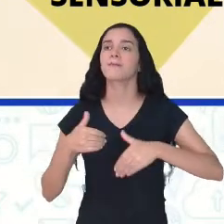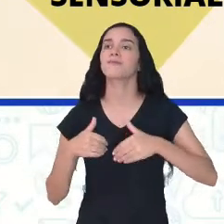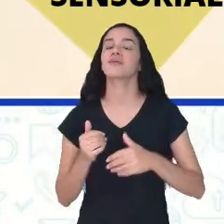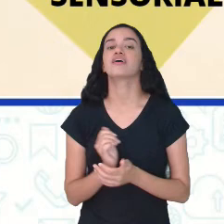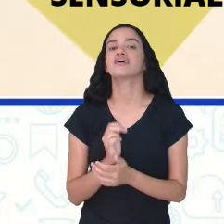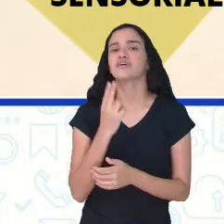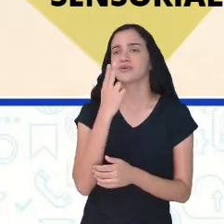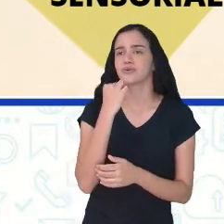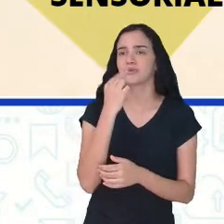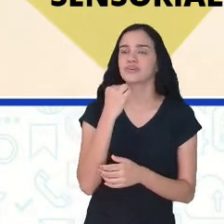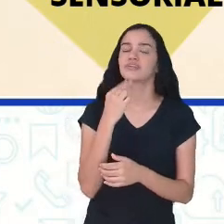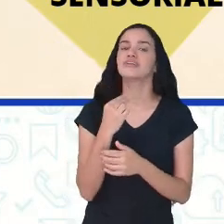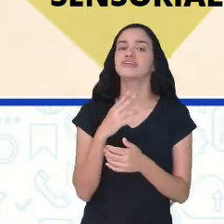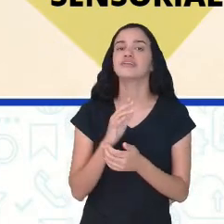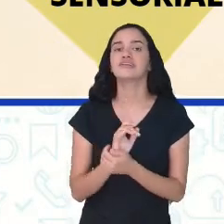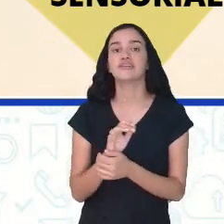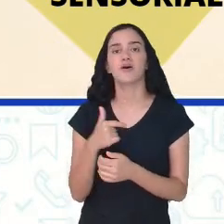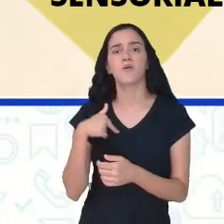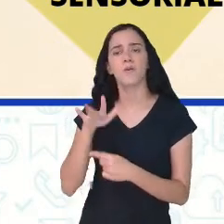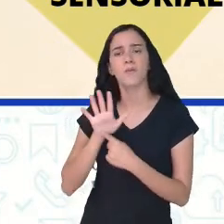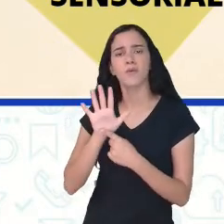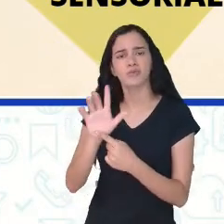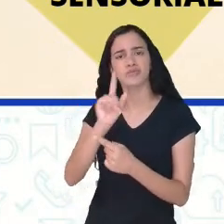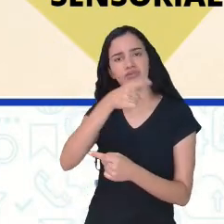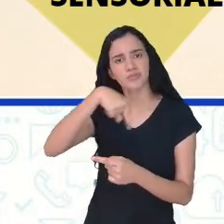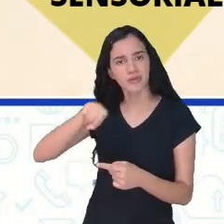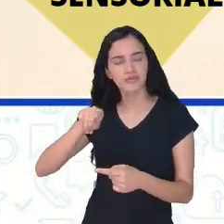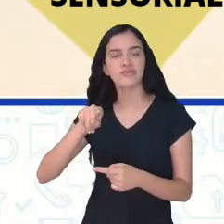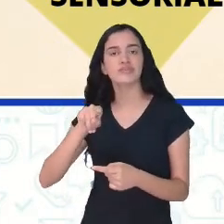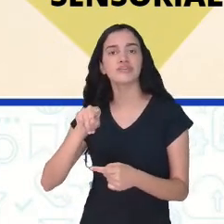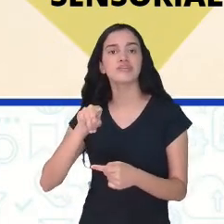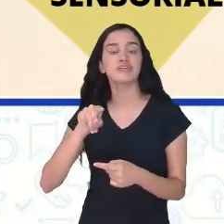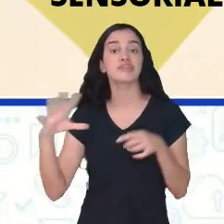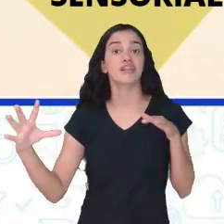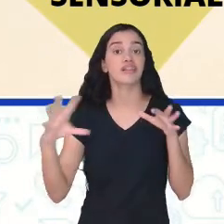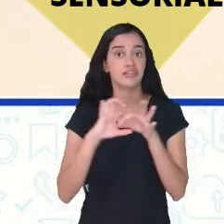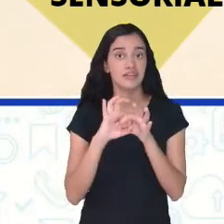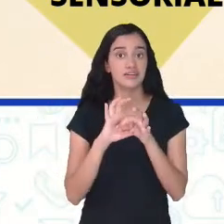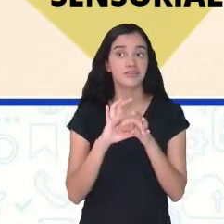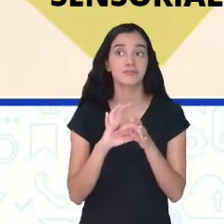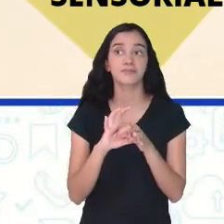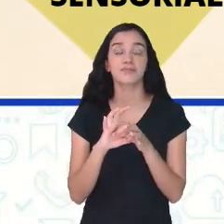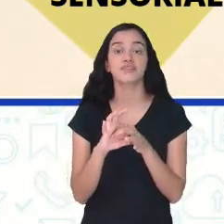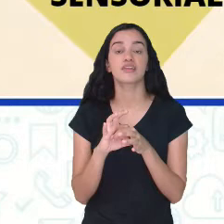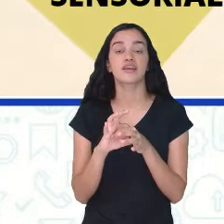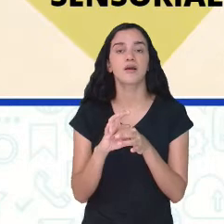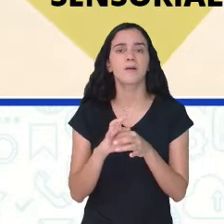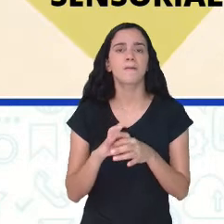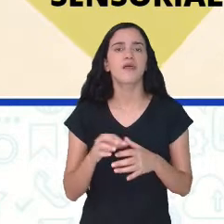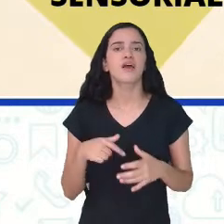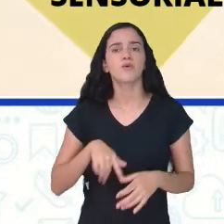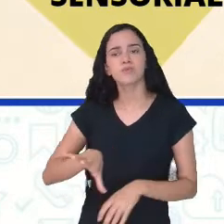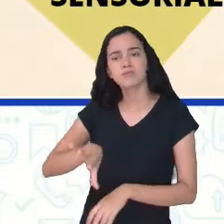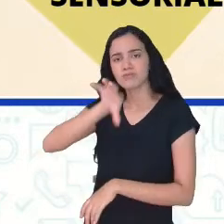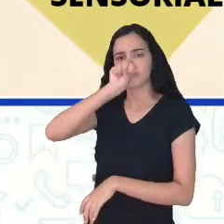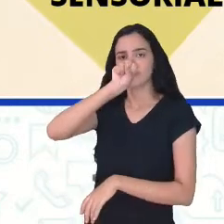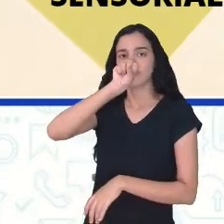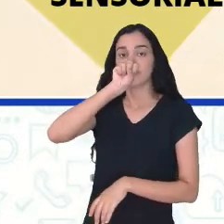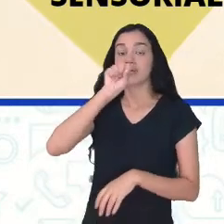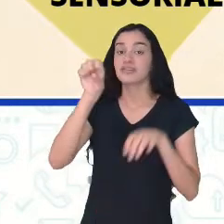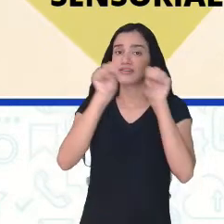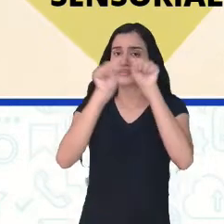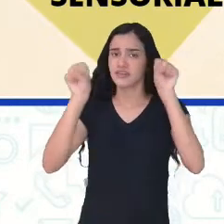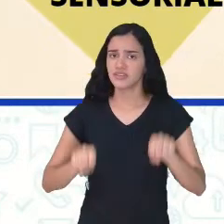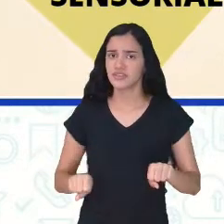sistemas. Esses que eu acabei de apresentar para vocês na integração. O digestório, o respiratório, o